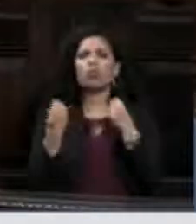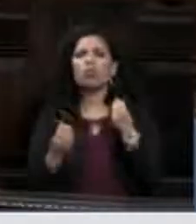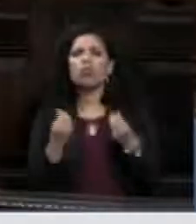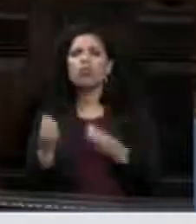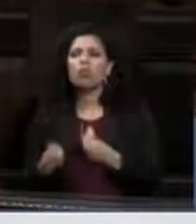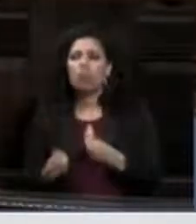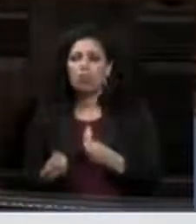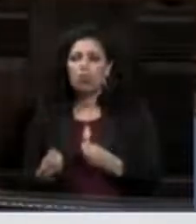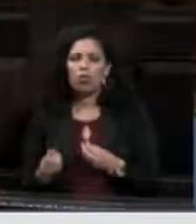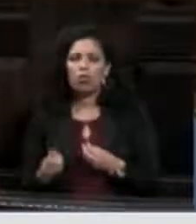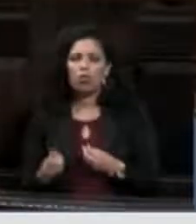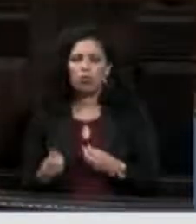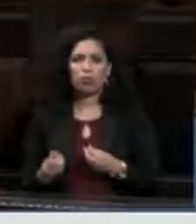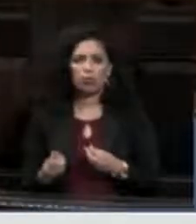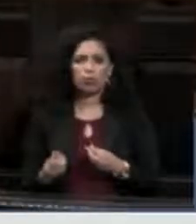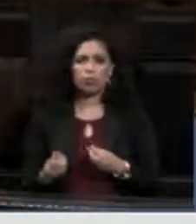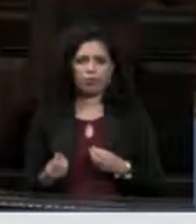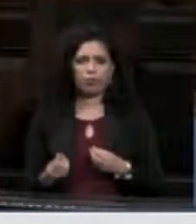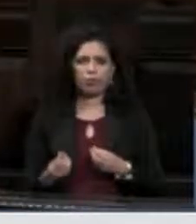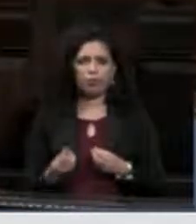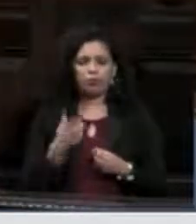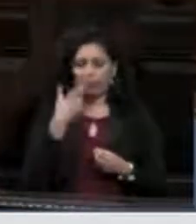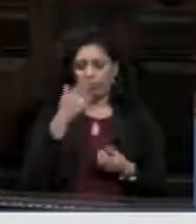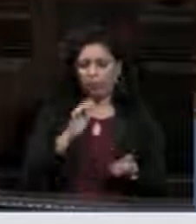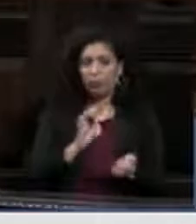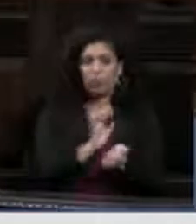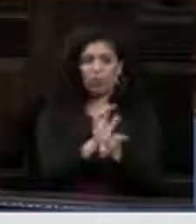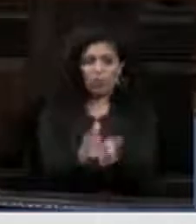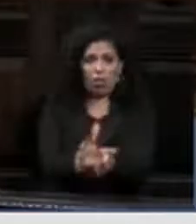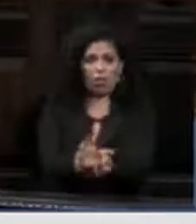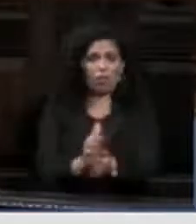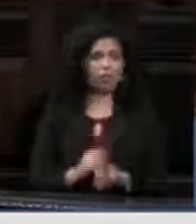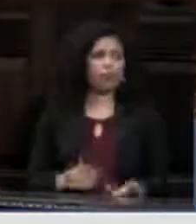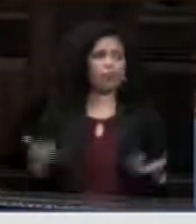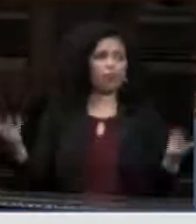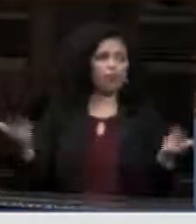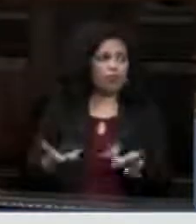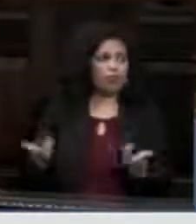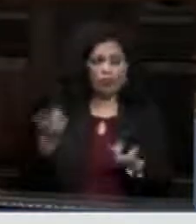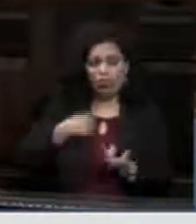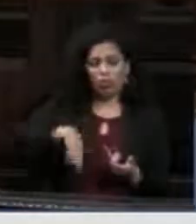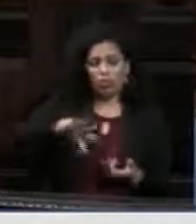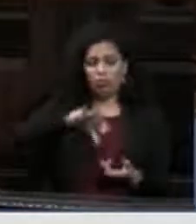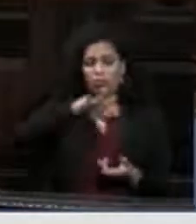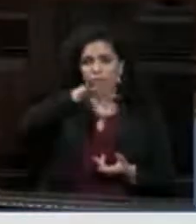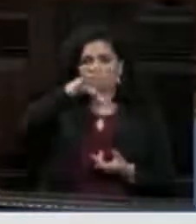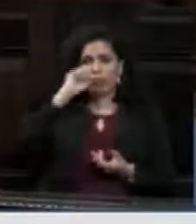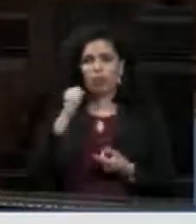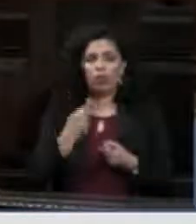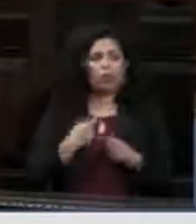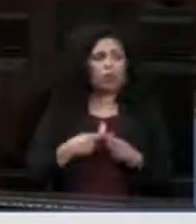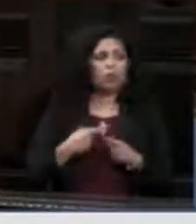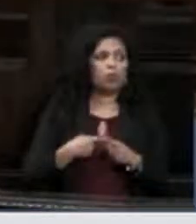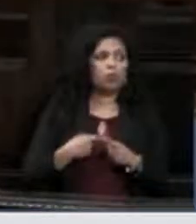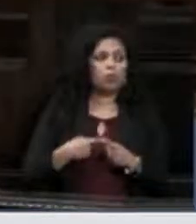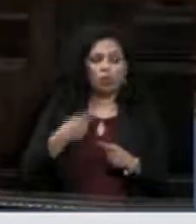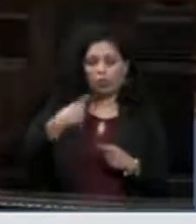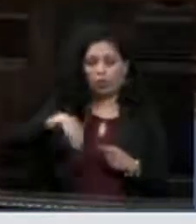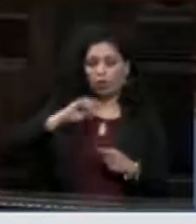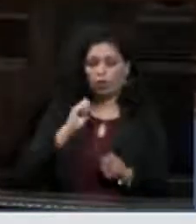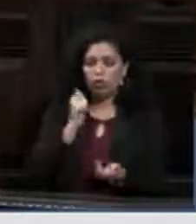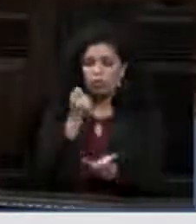mais escrava do processo do endividamento. Hoje, a gente só respira porque não estamos pagando uma parte da